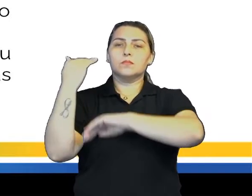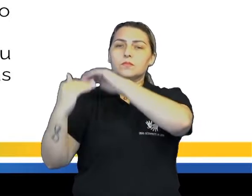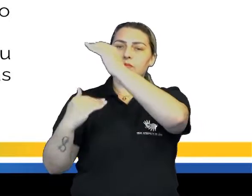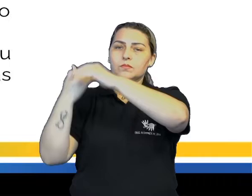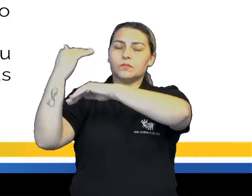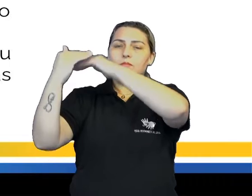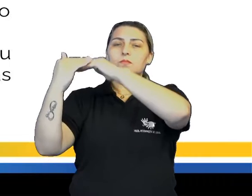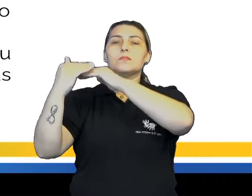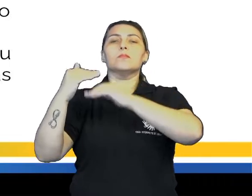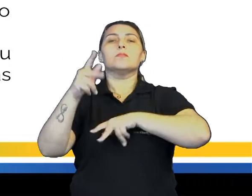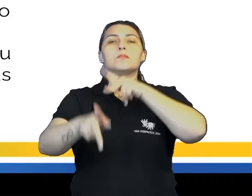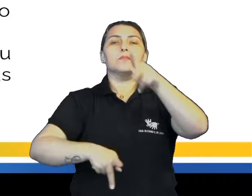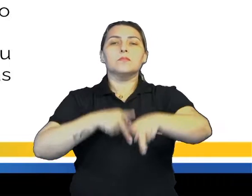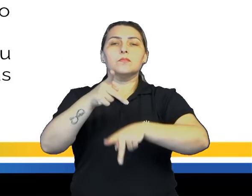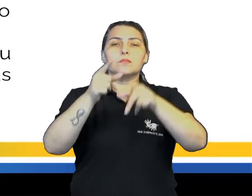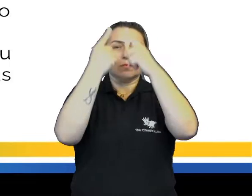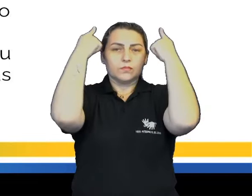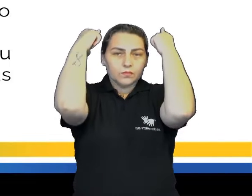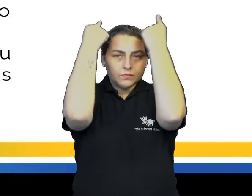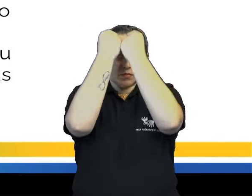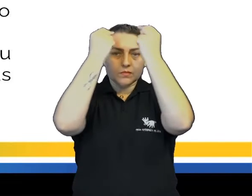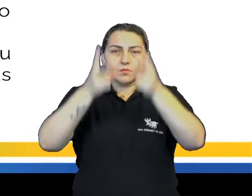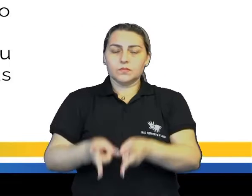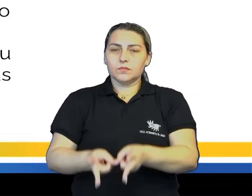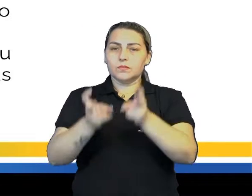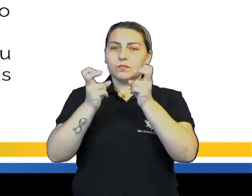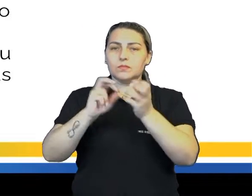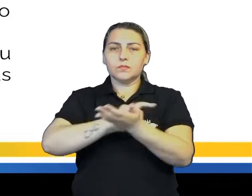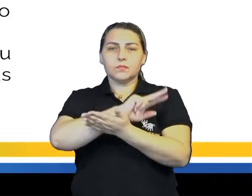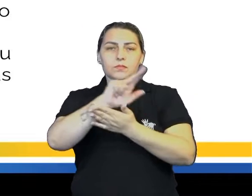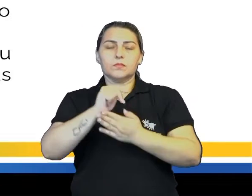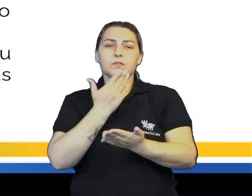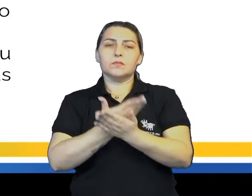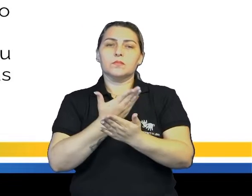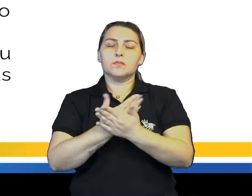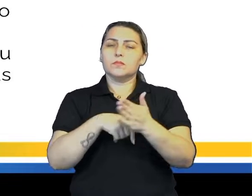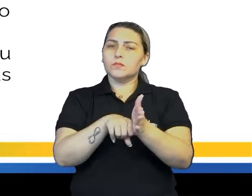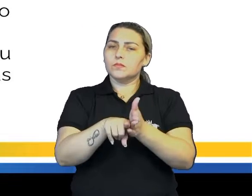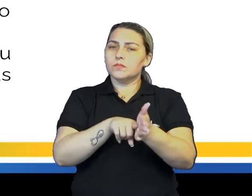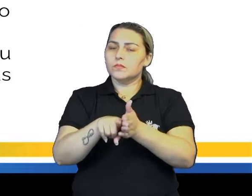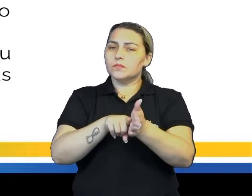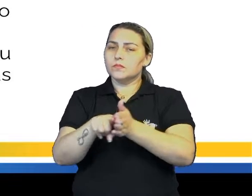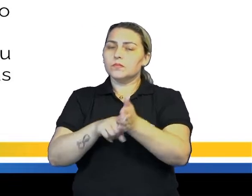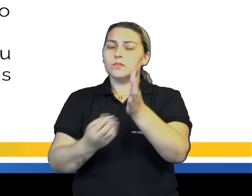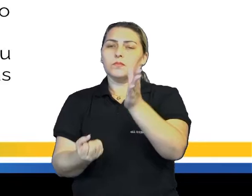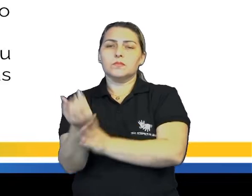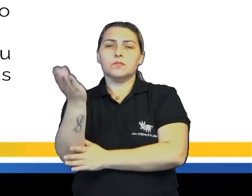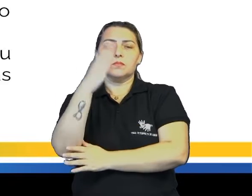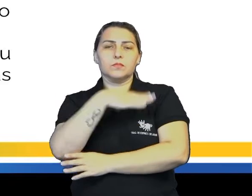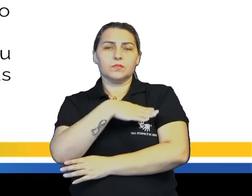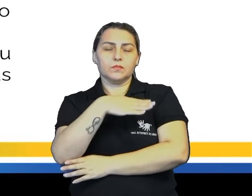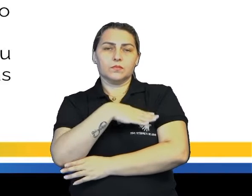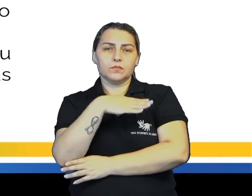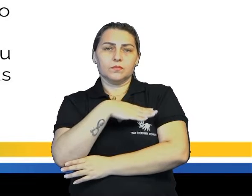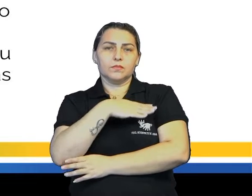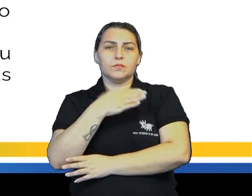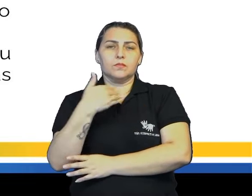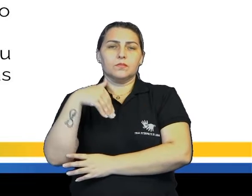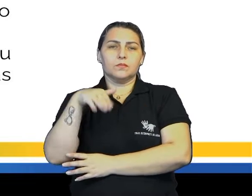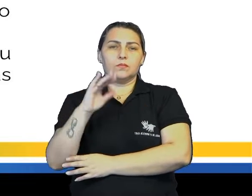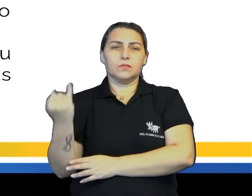desenvolvimento da civilização grega, notamos que vários estudiosos destacam o surgimento da polis como uma das